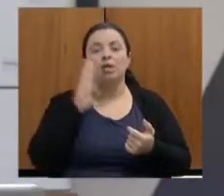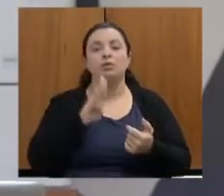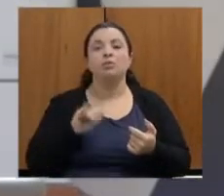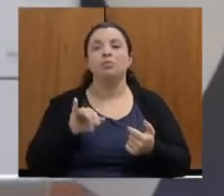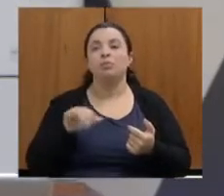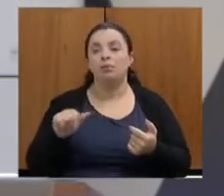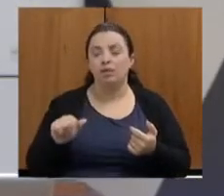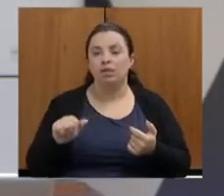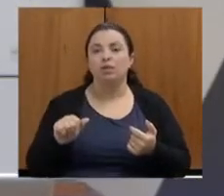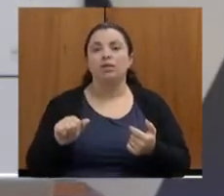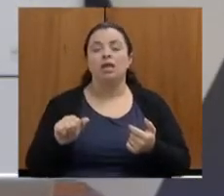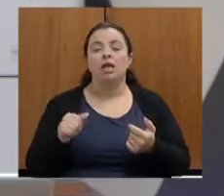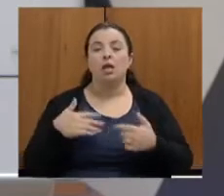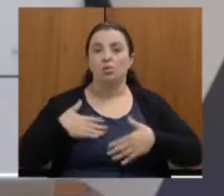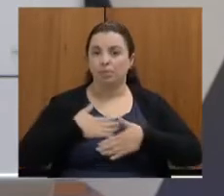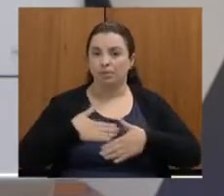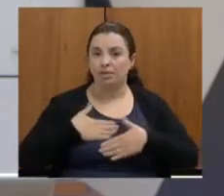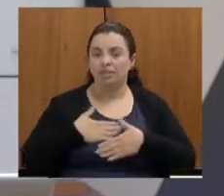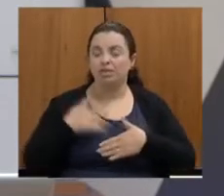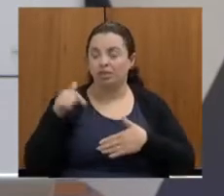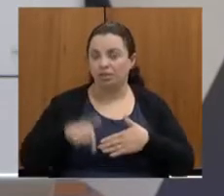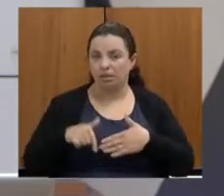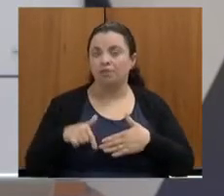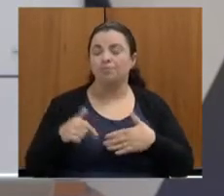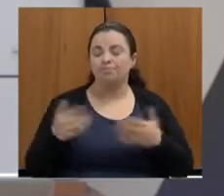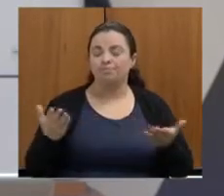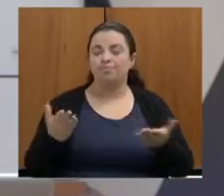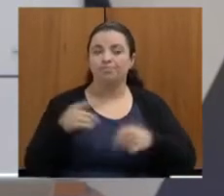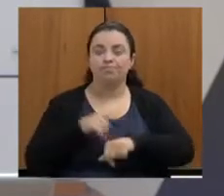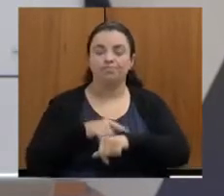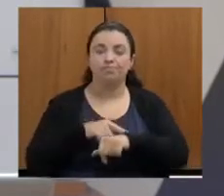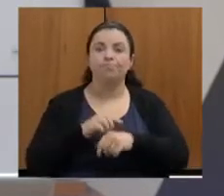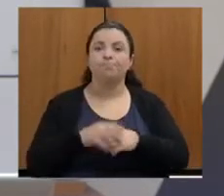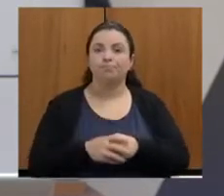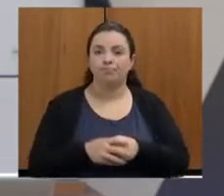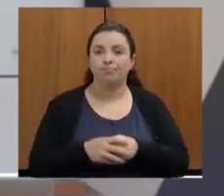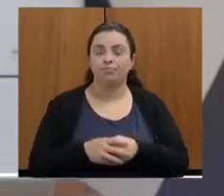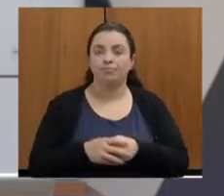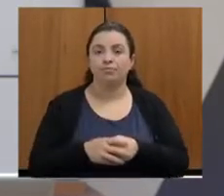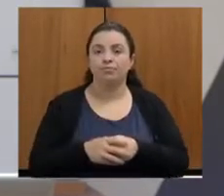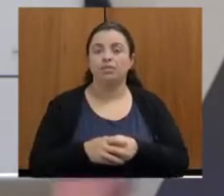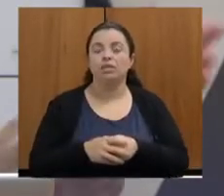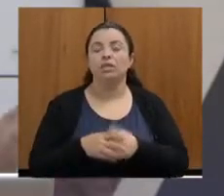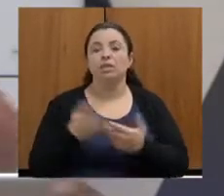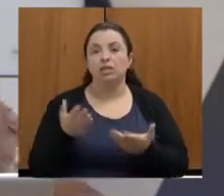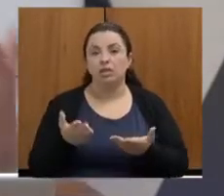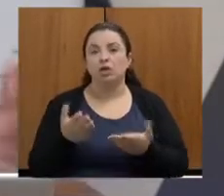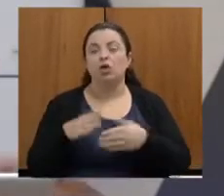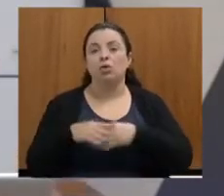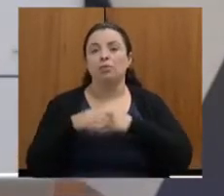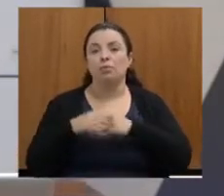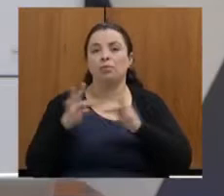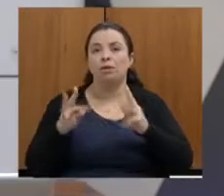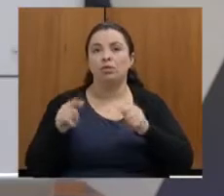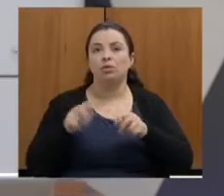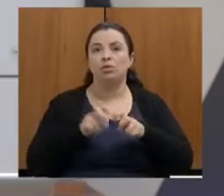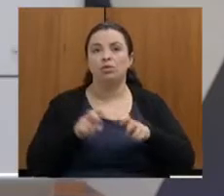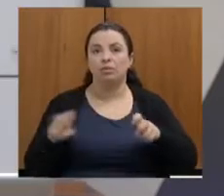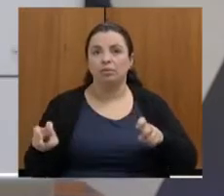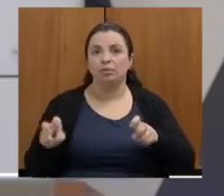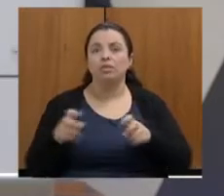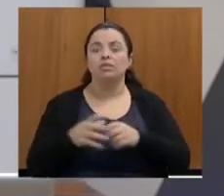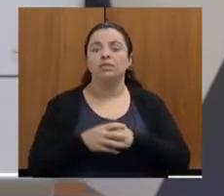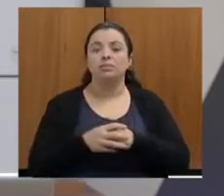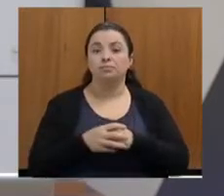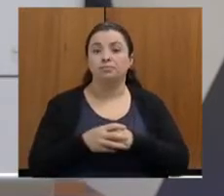prazer enorme poder tá aqui nesse momento né é e o nome da Bia também né cumprimento a todos da mesa